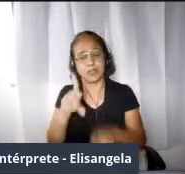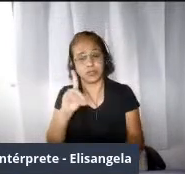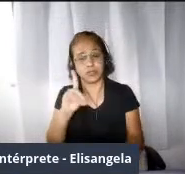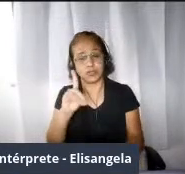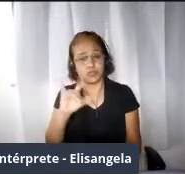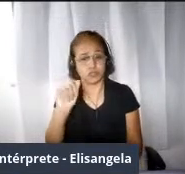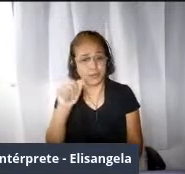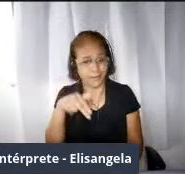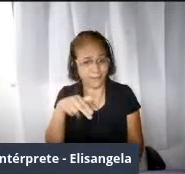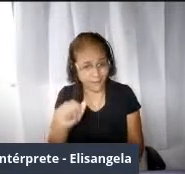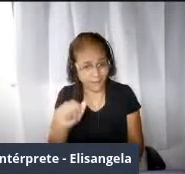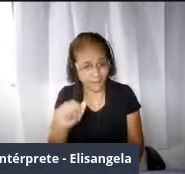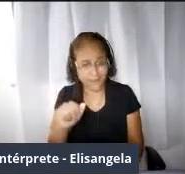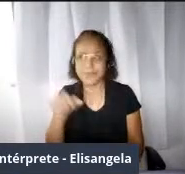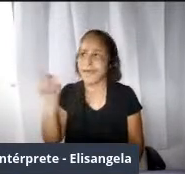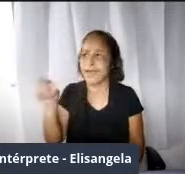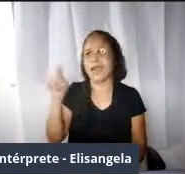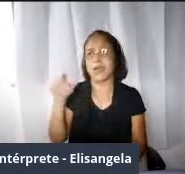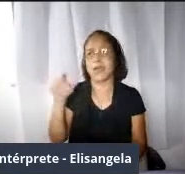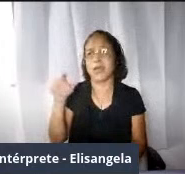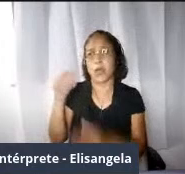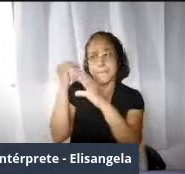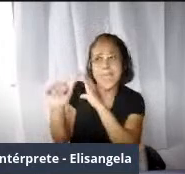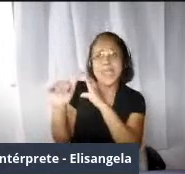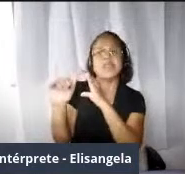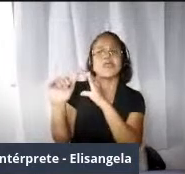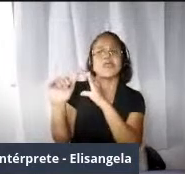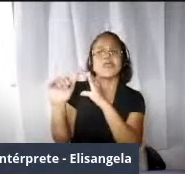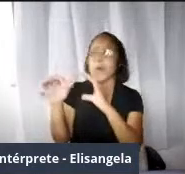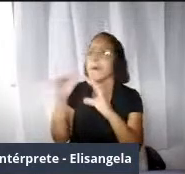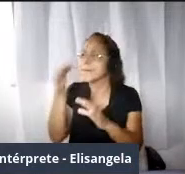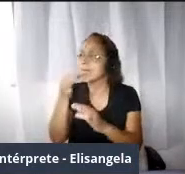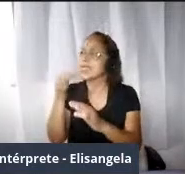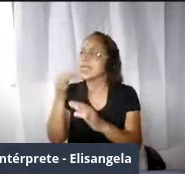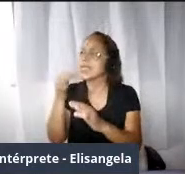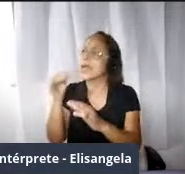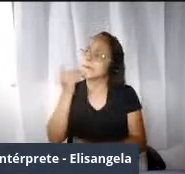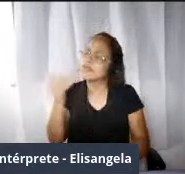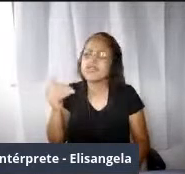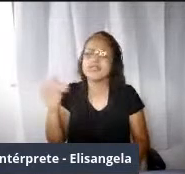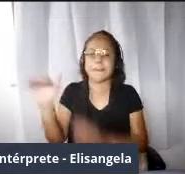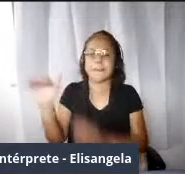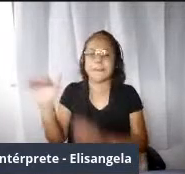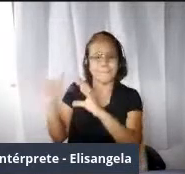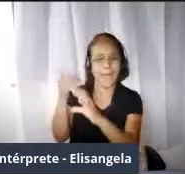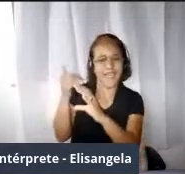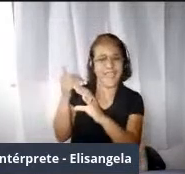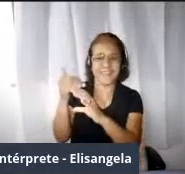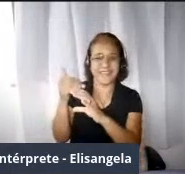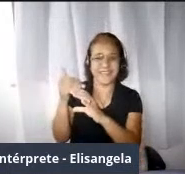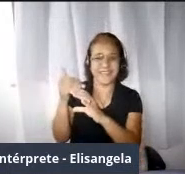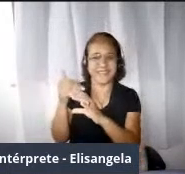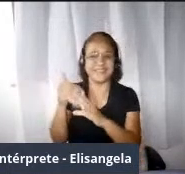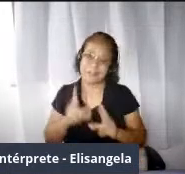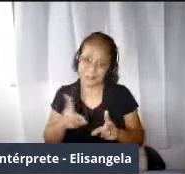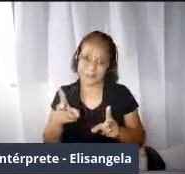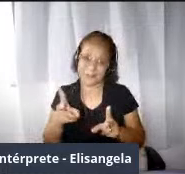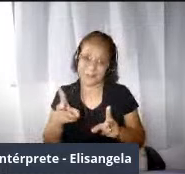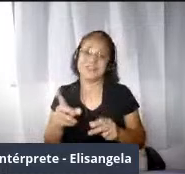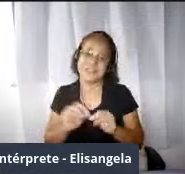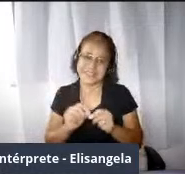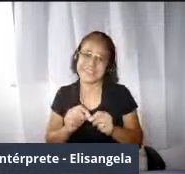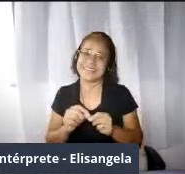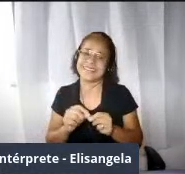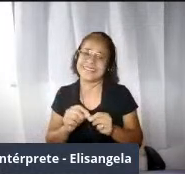com ideias, perguntando opinião, né? Aproveitem, façam isso. Eu fiz muito isso, aí se duvidar ainda faço. Agora eu faço com os amigos, né? Para deixar as